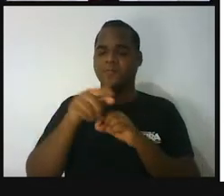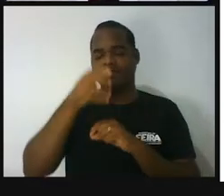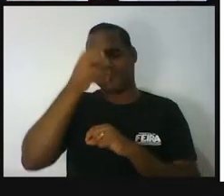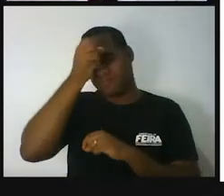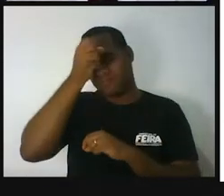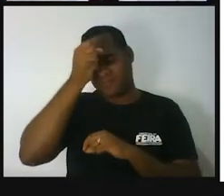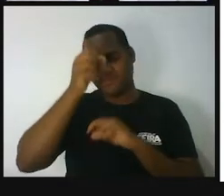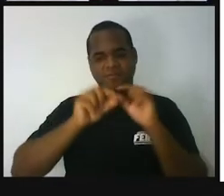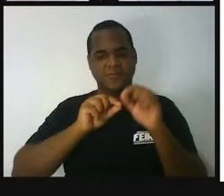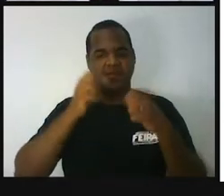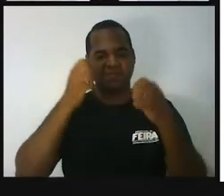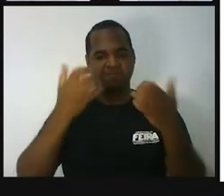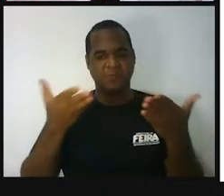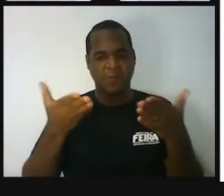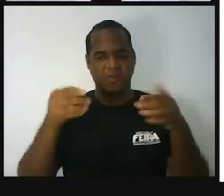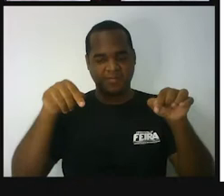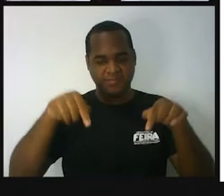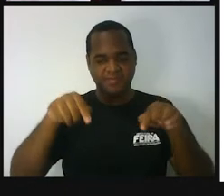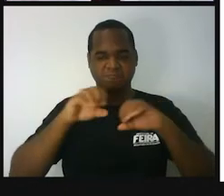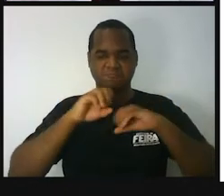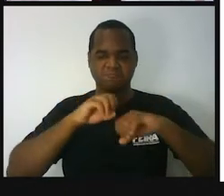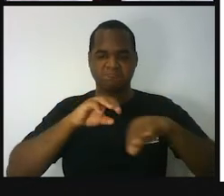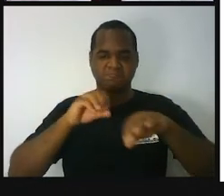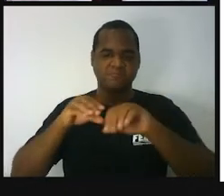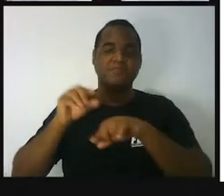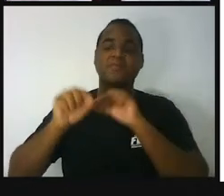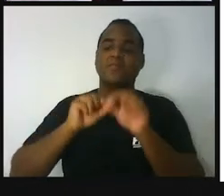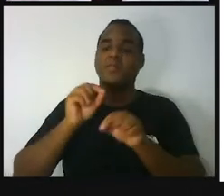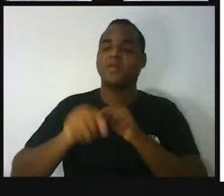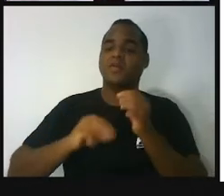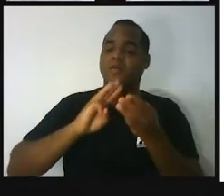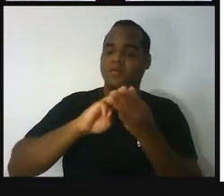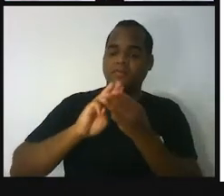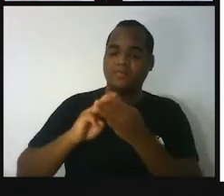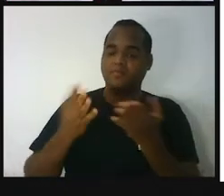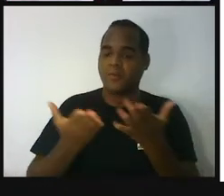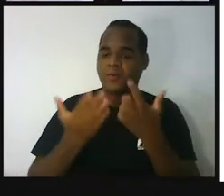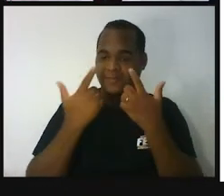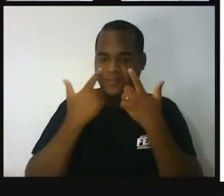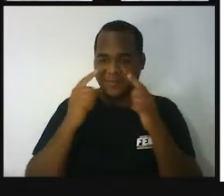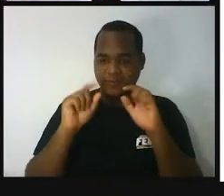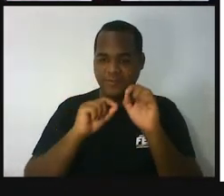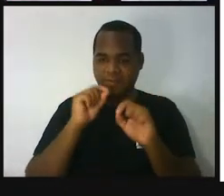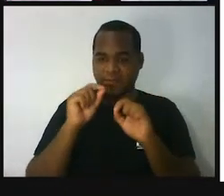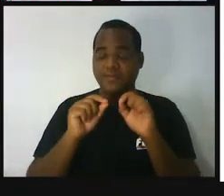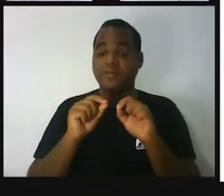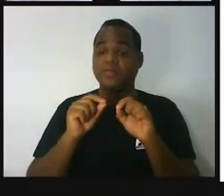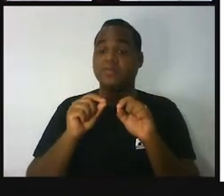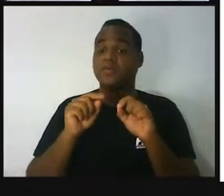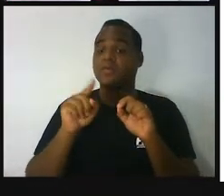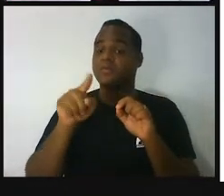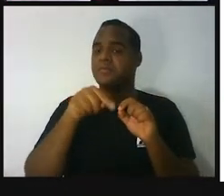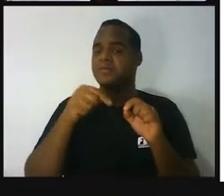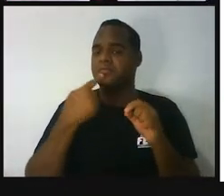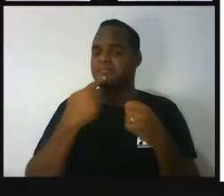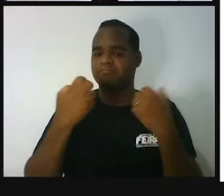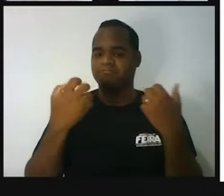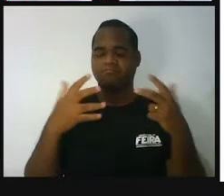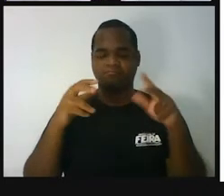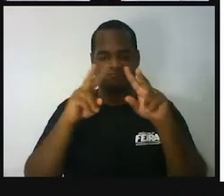aprender nesta aula? O que é que a gente tem de matemática para ver hoje? A gente vai aprender a